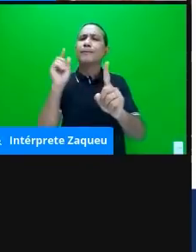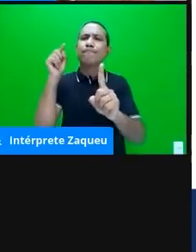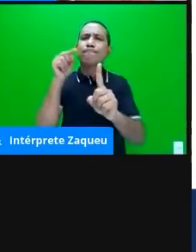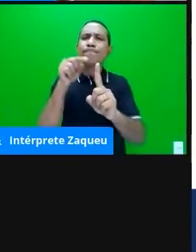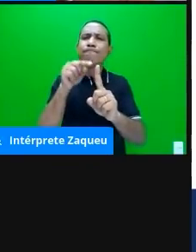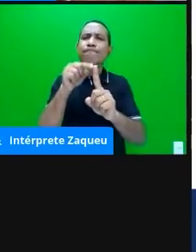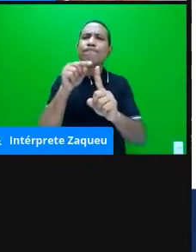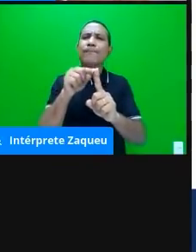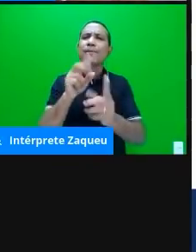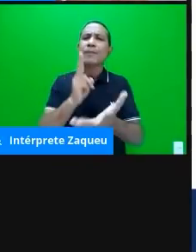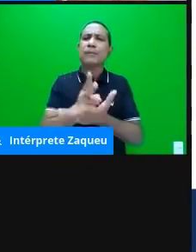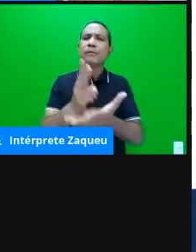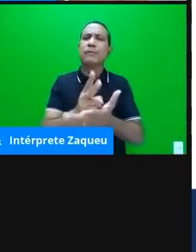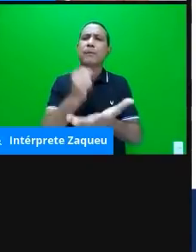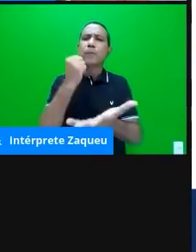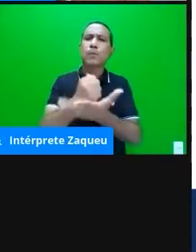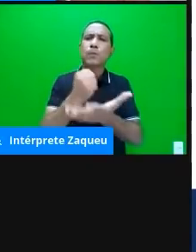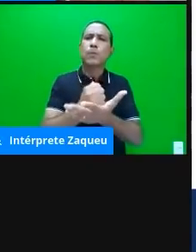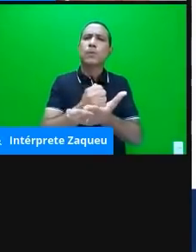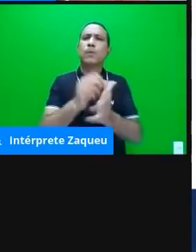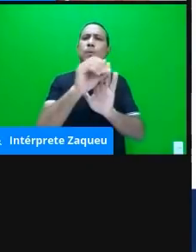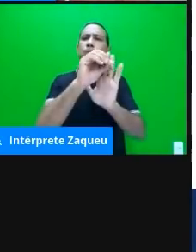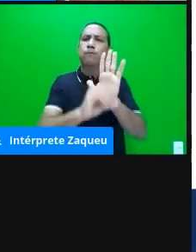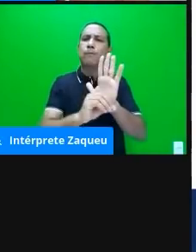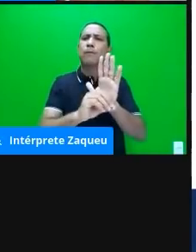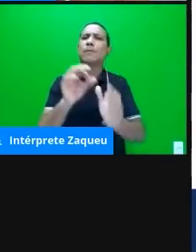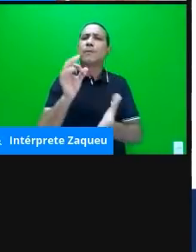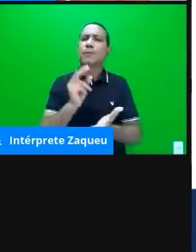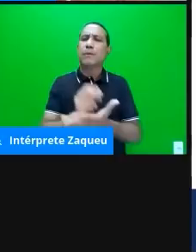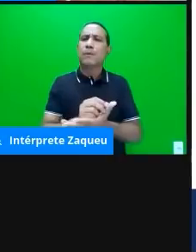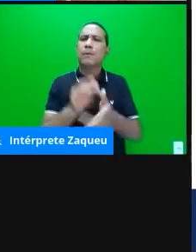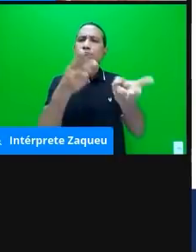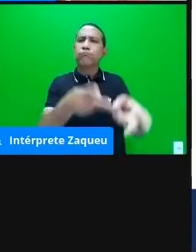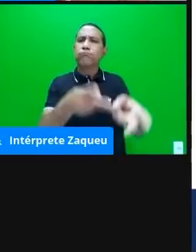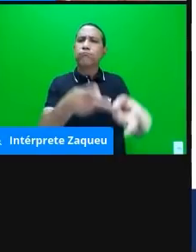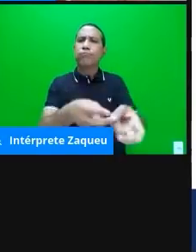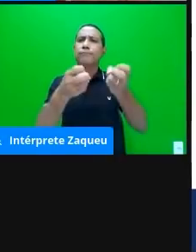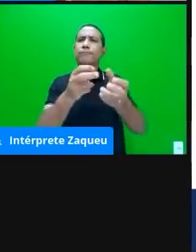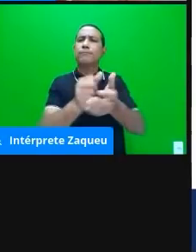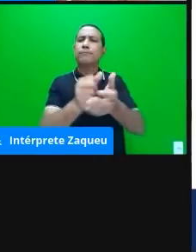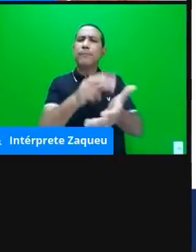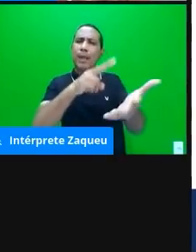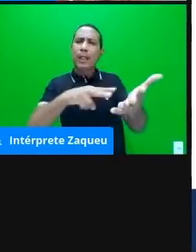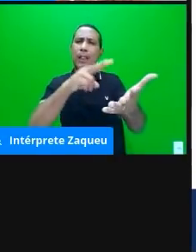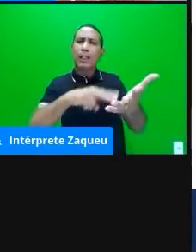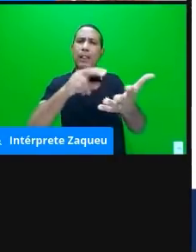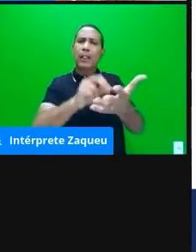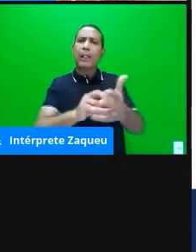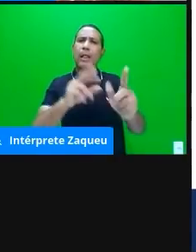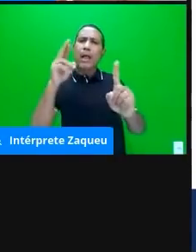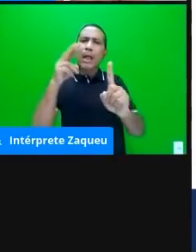oficiais. Então, professores, vamos ficar atentos, vamos ler o nosso referencial curricular para estar